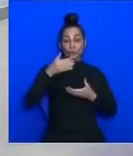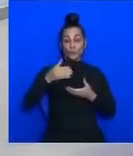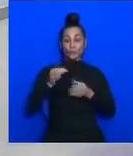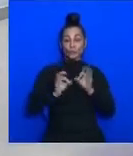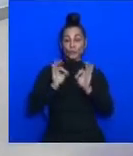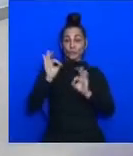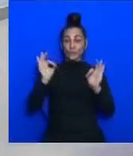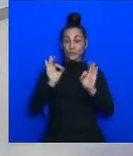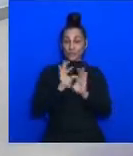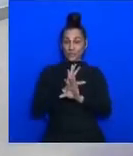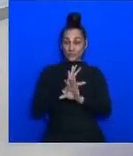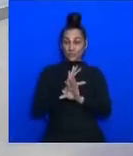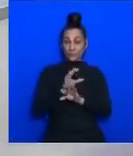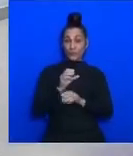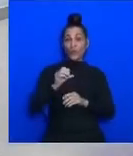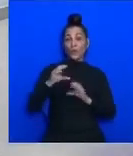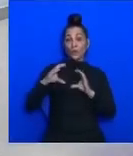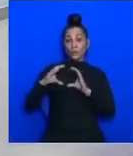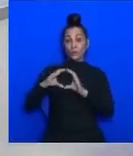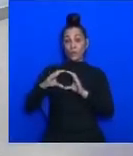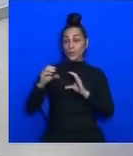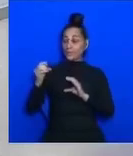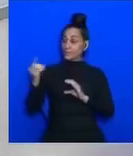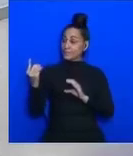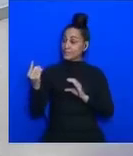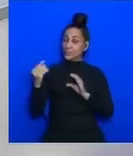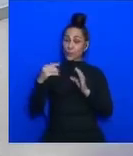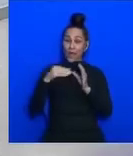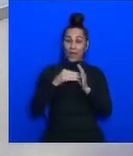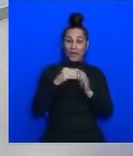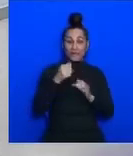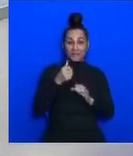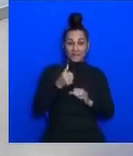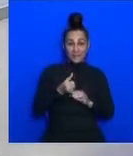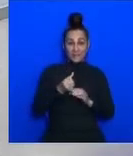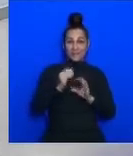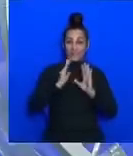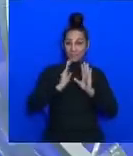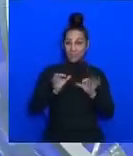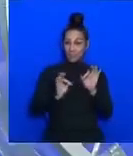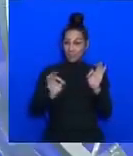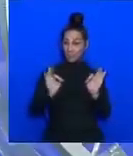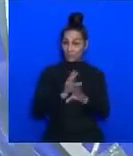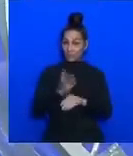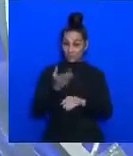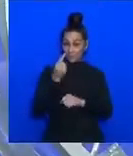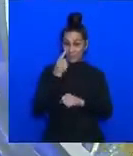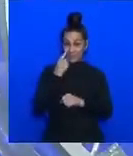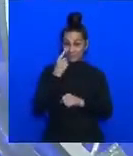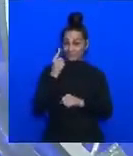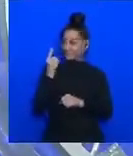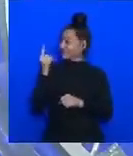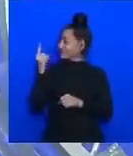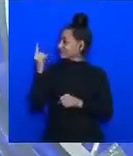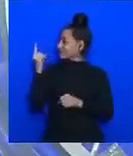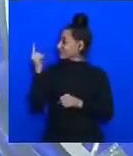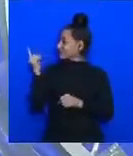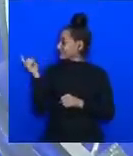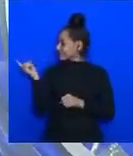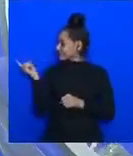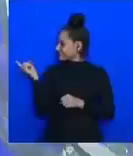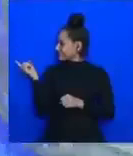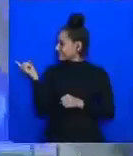globo número 2 está carregado com bolas numeradas de 1 a 6. As bolas já estão posicionadas.